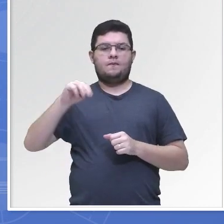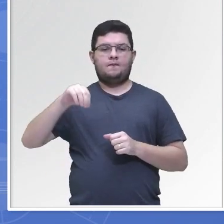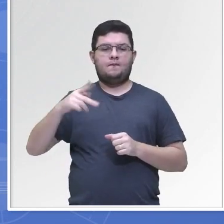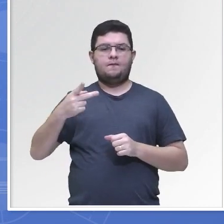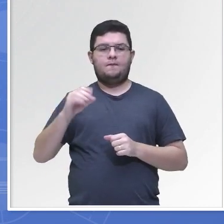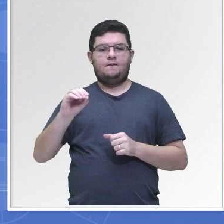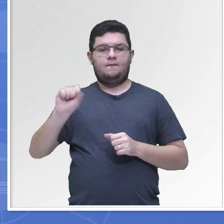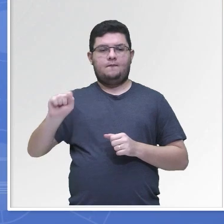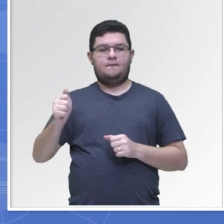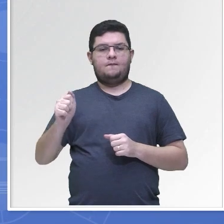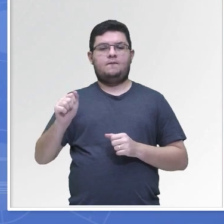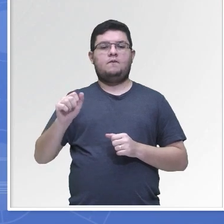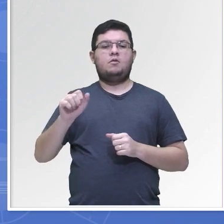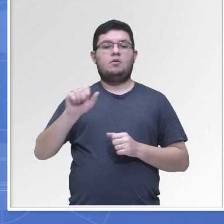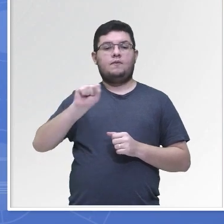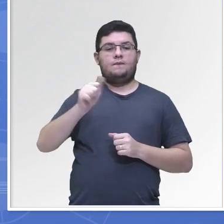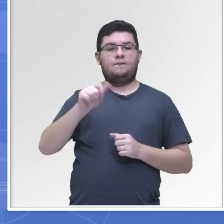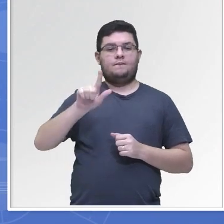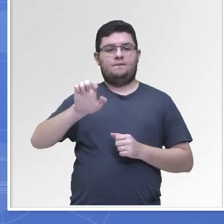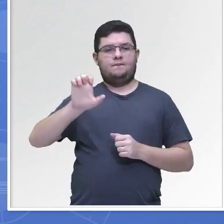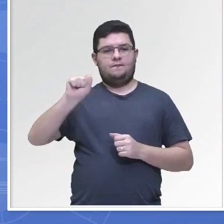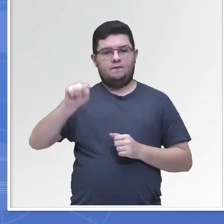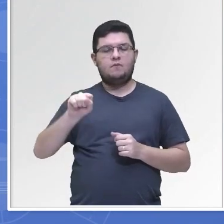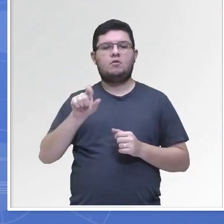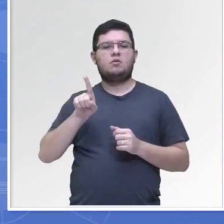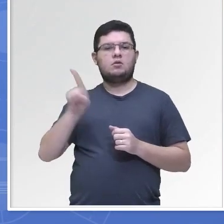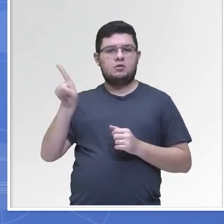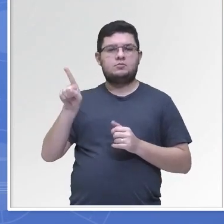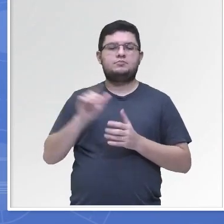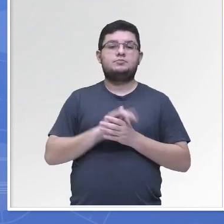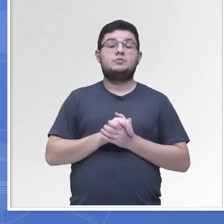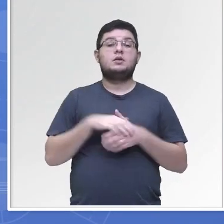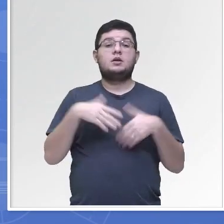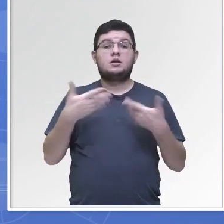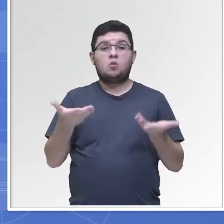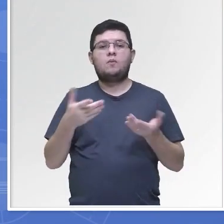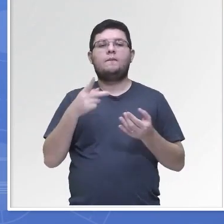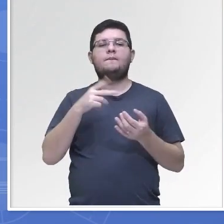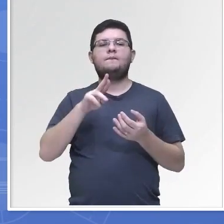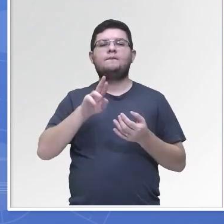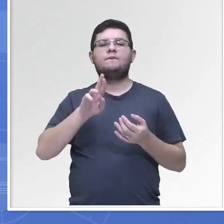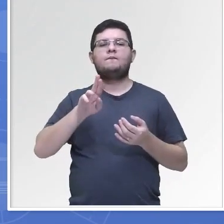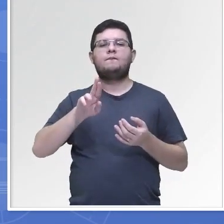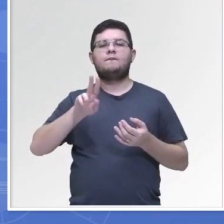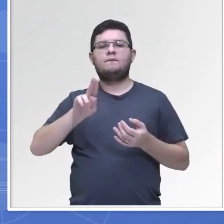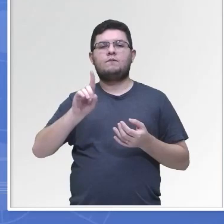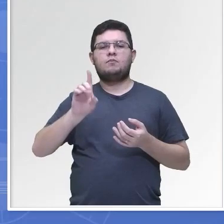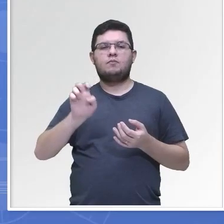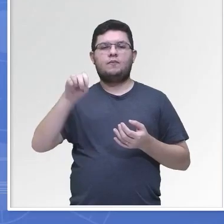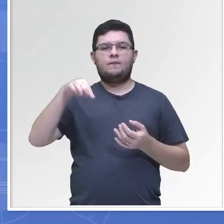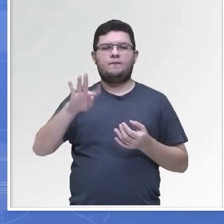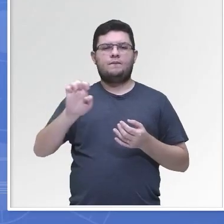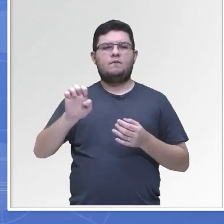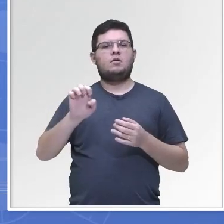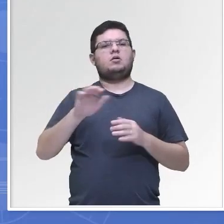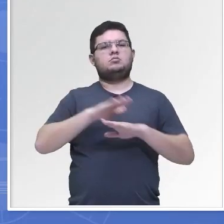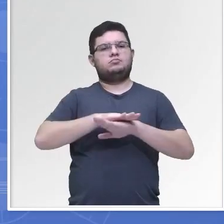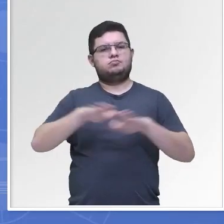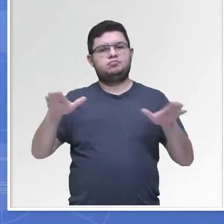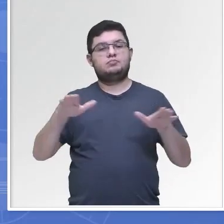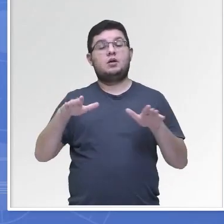1898. Até 1902. Então, o Prudente vai acalmar os ânimos e a oligarquia café com leite vem firme no ano